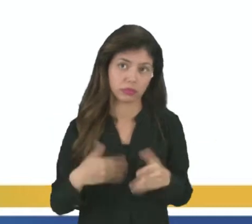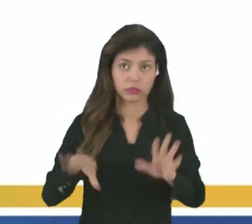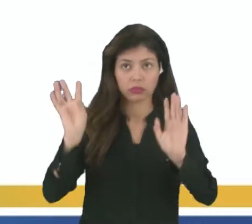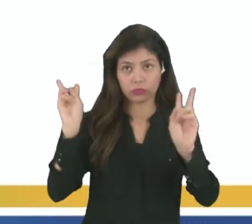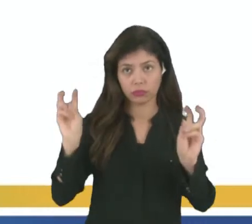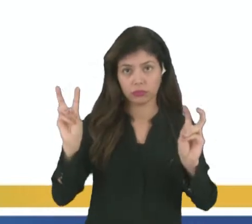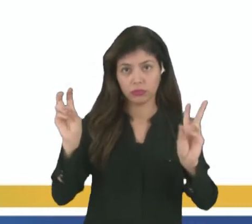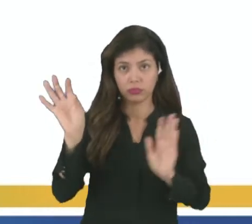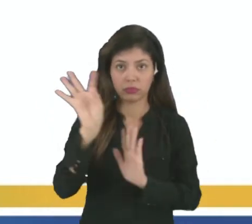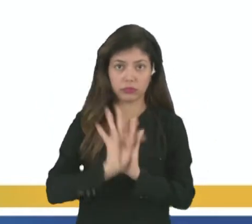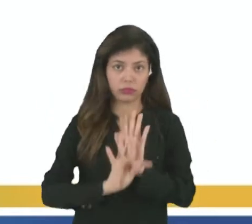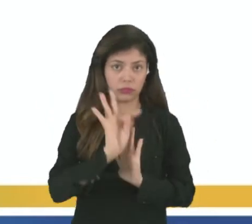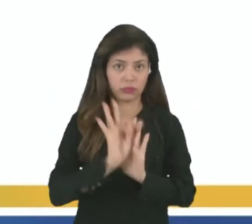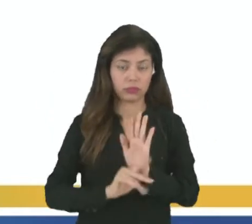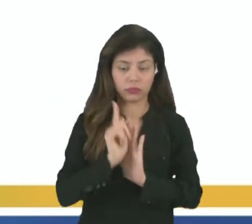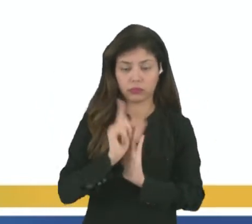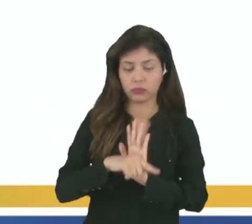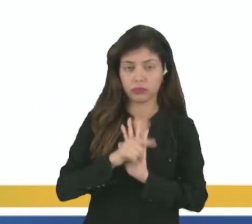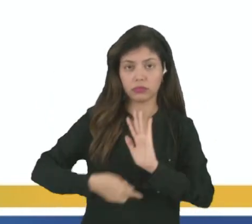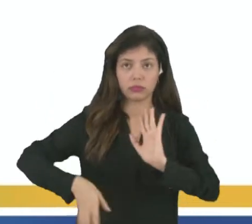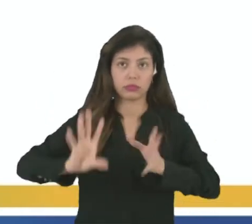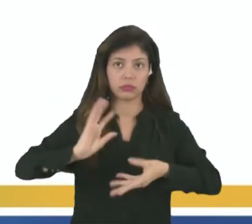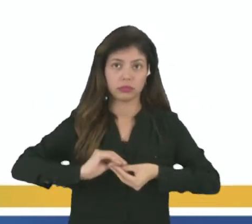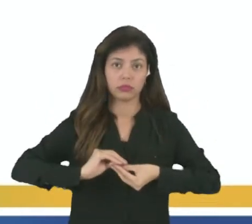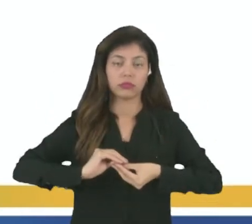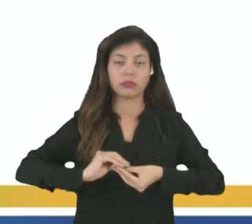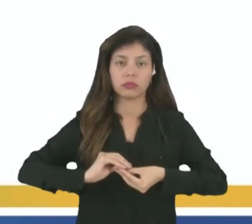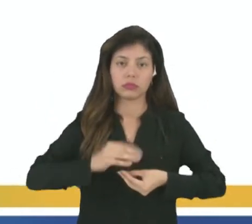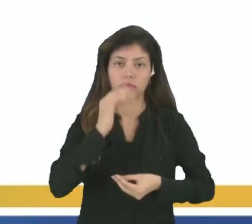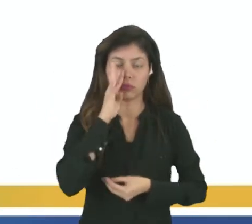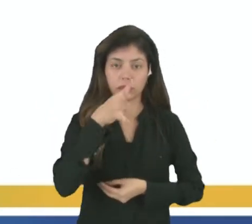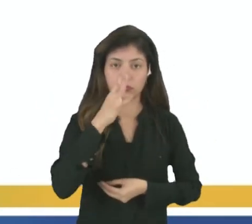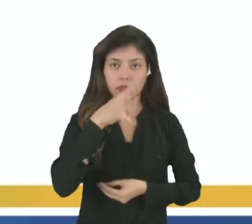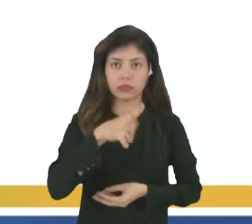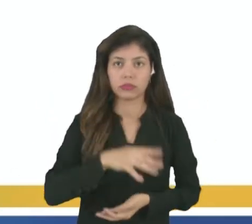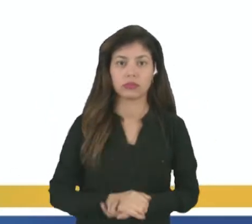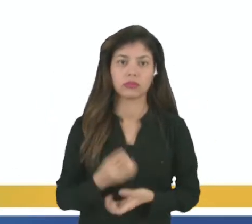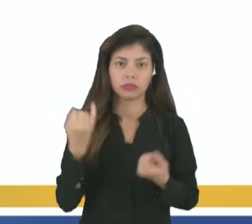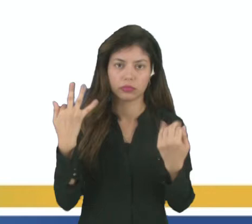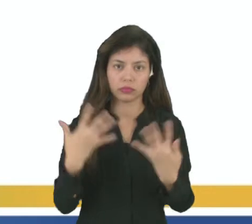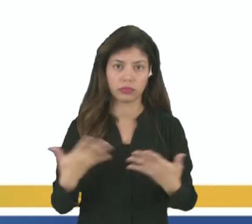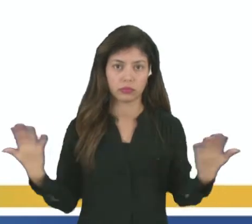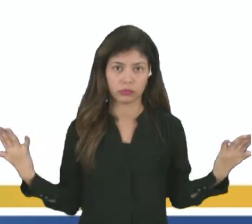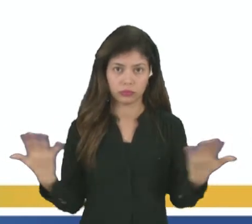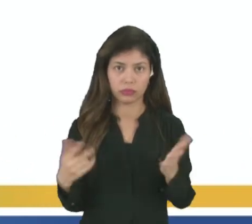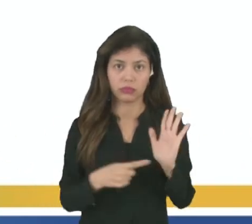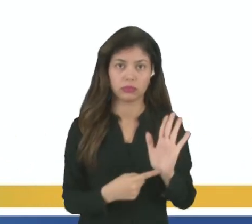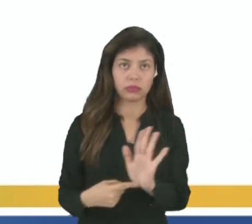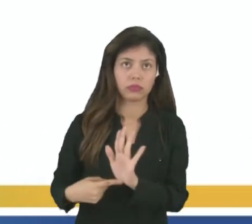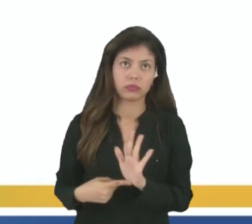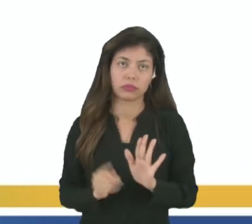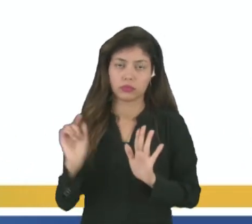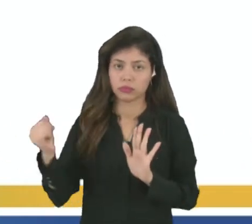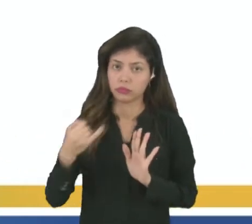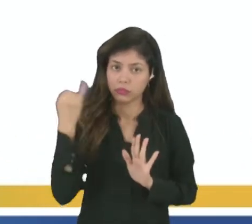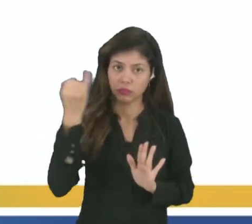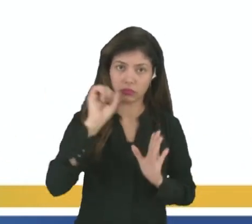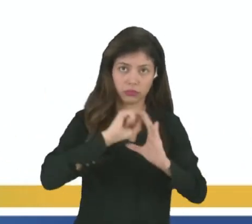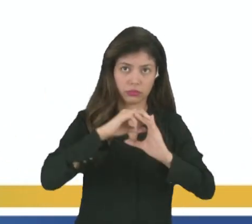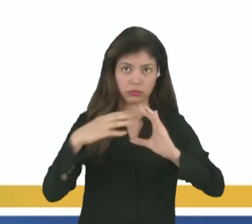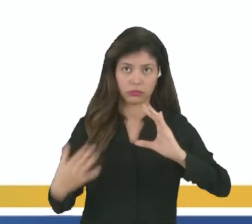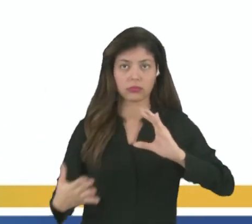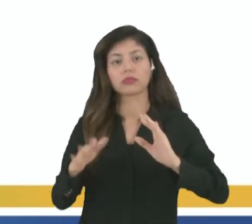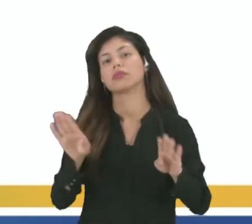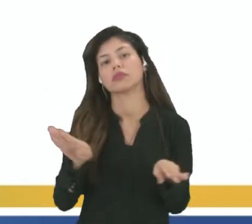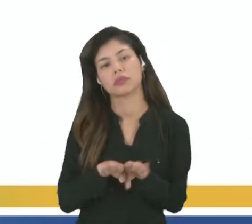do termo do gênero resumo, é o resumo crítico, que eu vou explicar para vocês a principal característica.